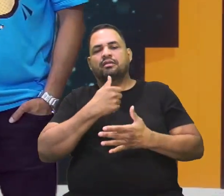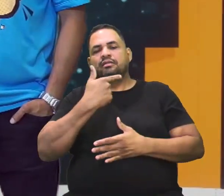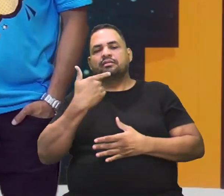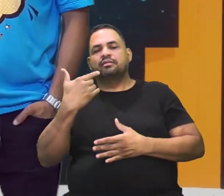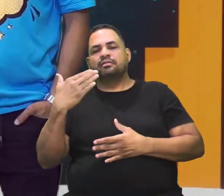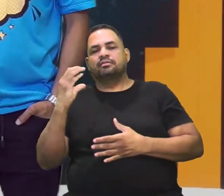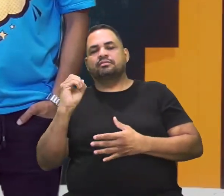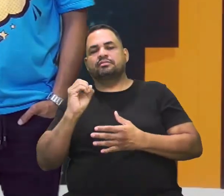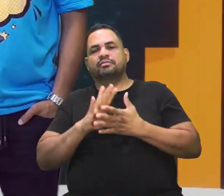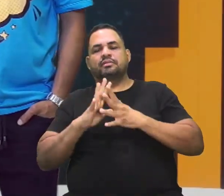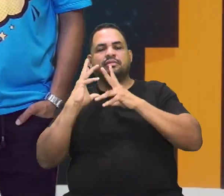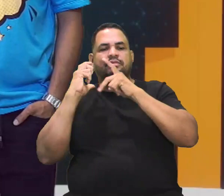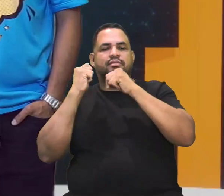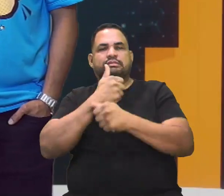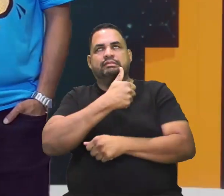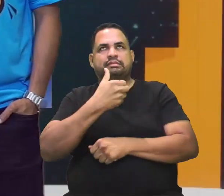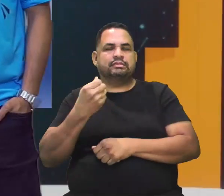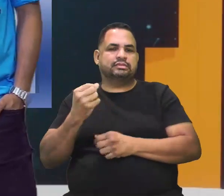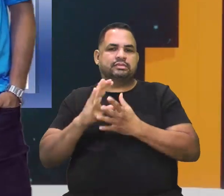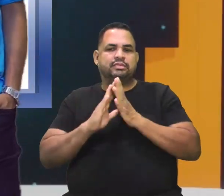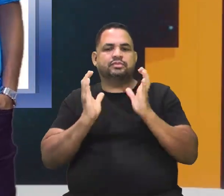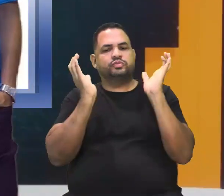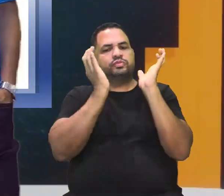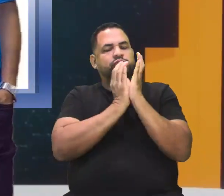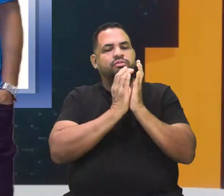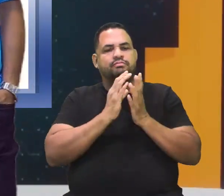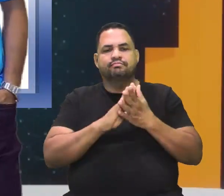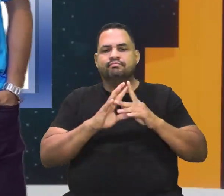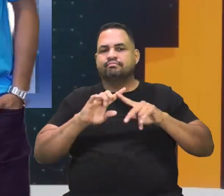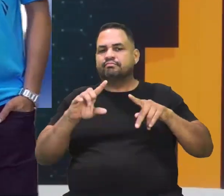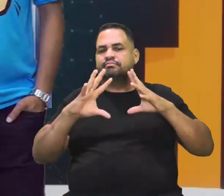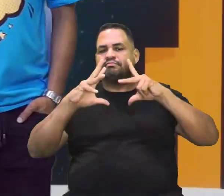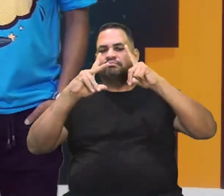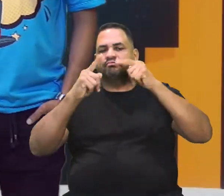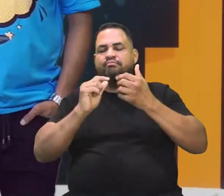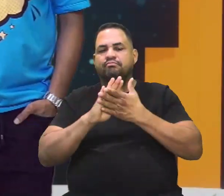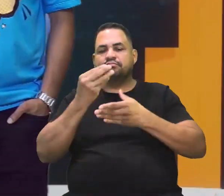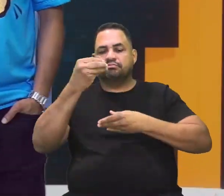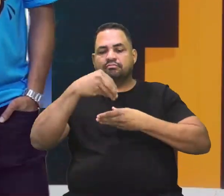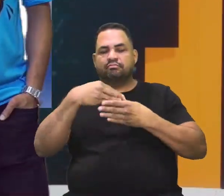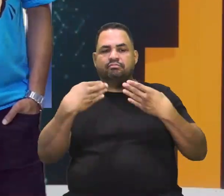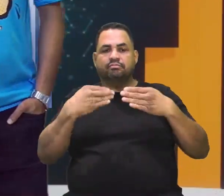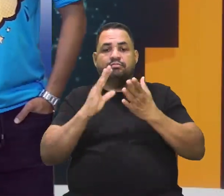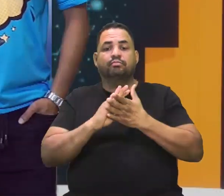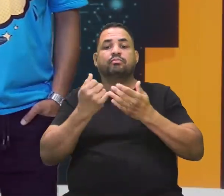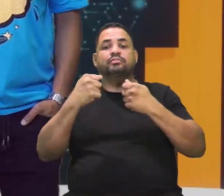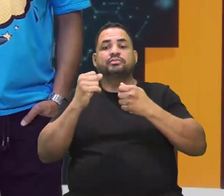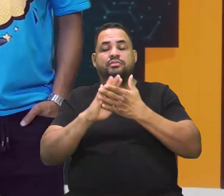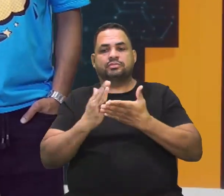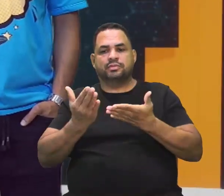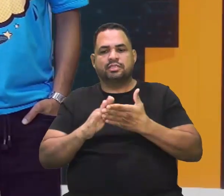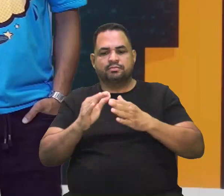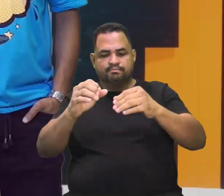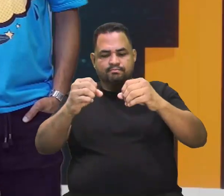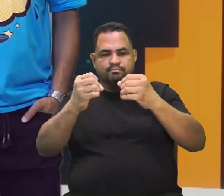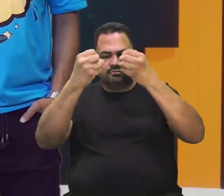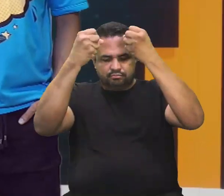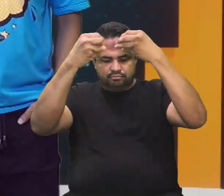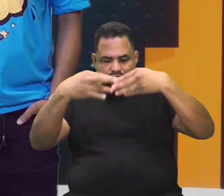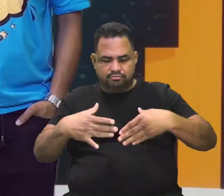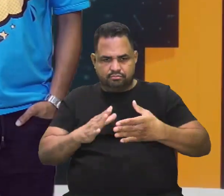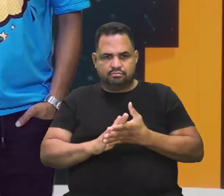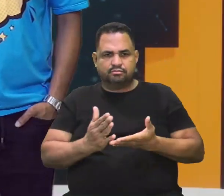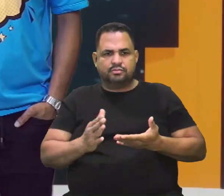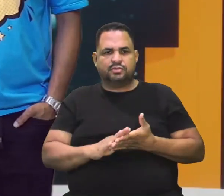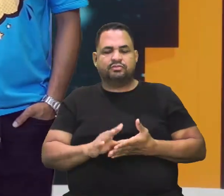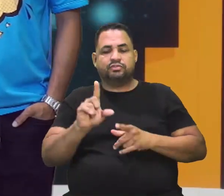as 16 aulas de unidade. Mas, então, tudo na prova pode ser abordado. Mas a gente deu ênfase para alguns